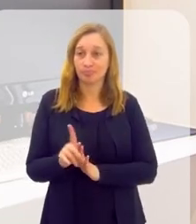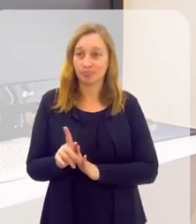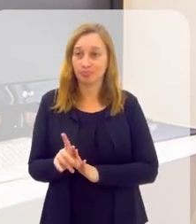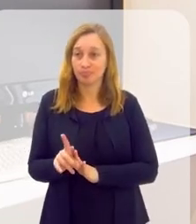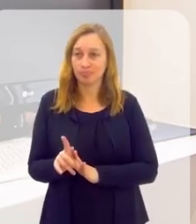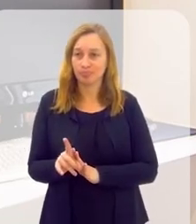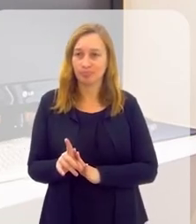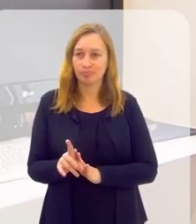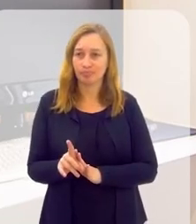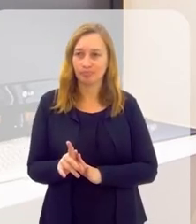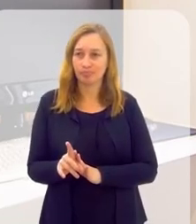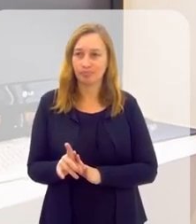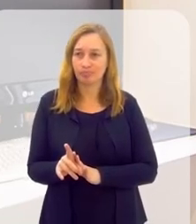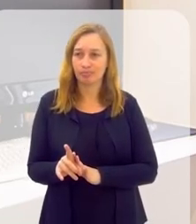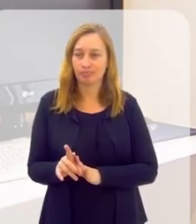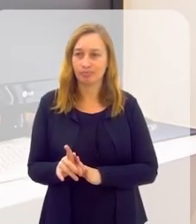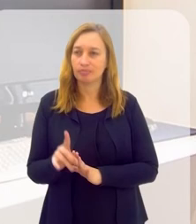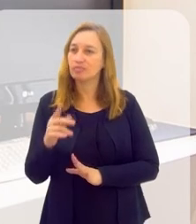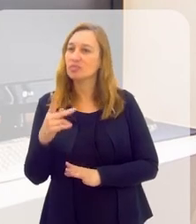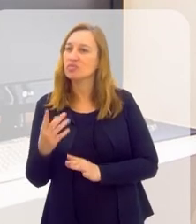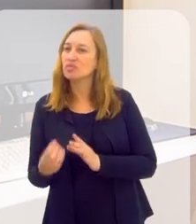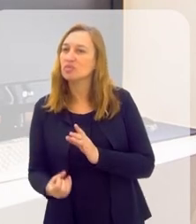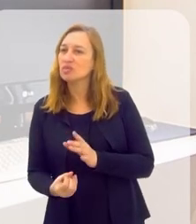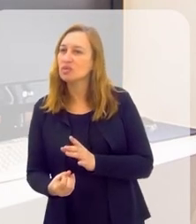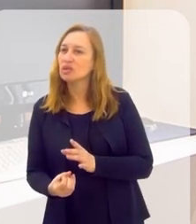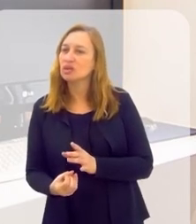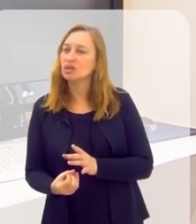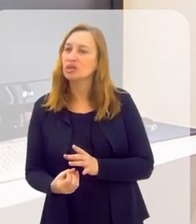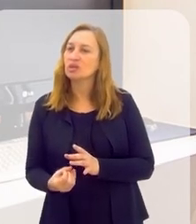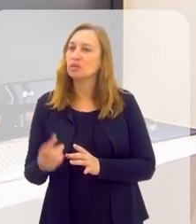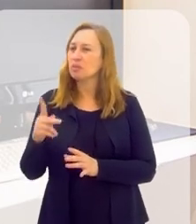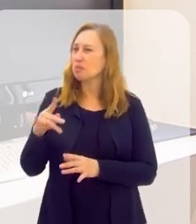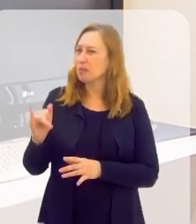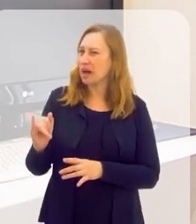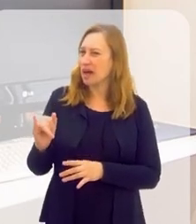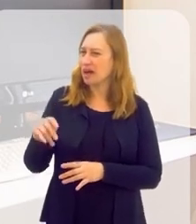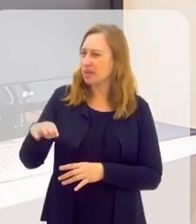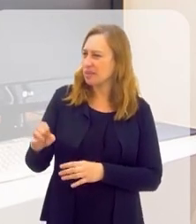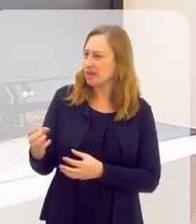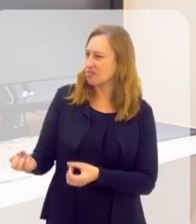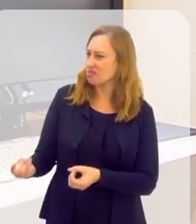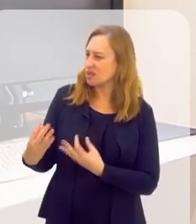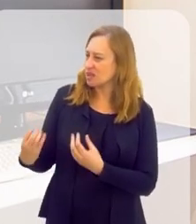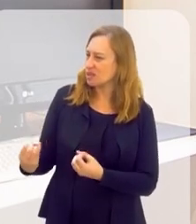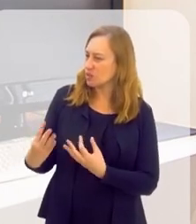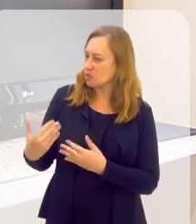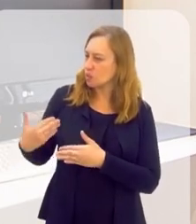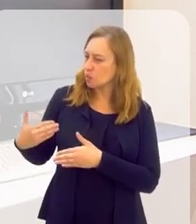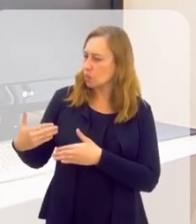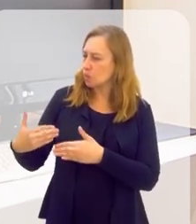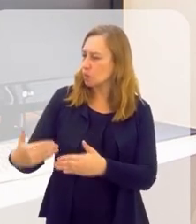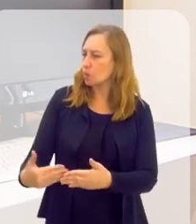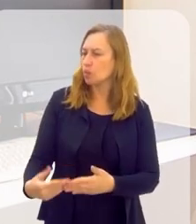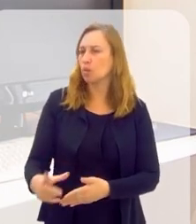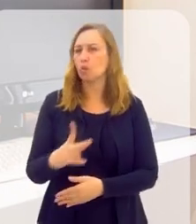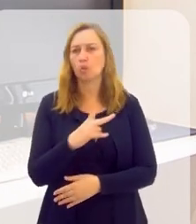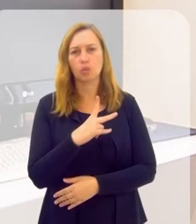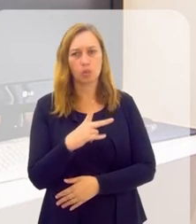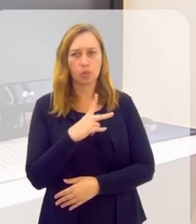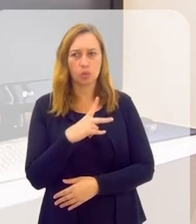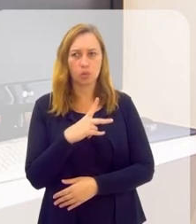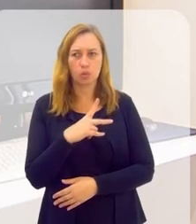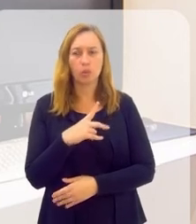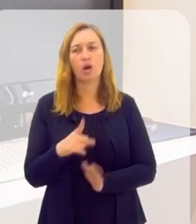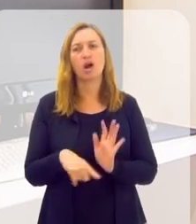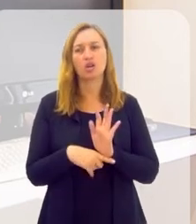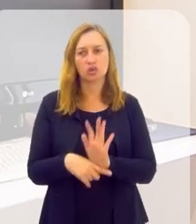pergunta. De que forma a sua criação em casa, com seus pais, enfim, a sua trajetória